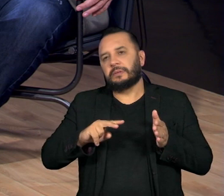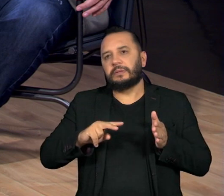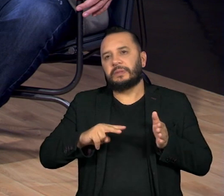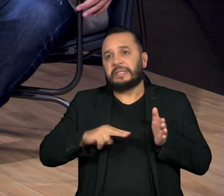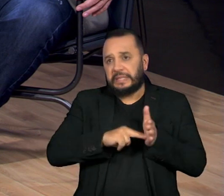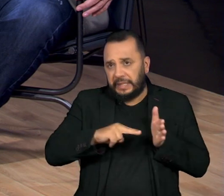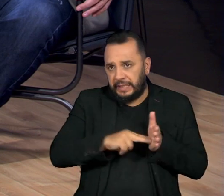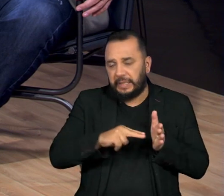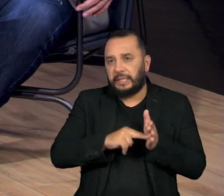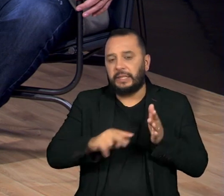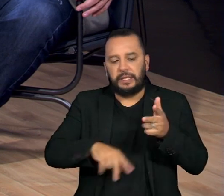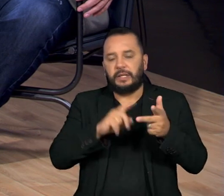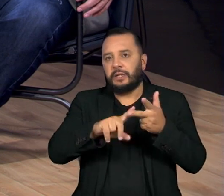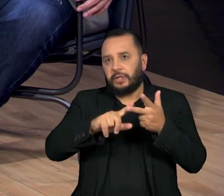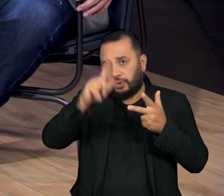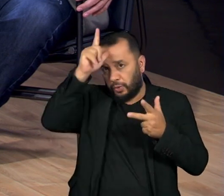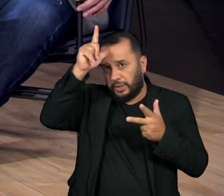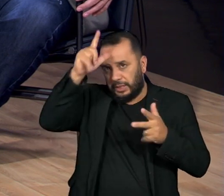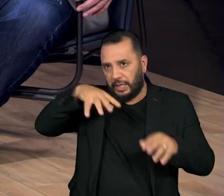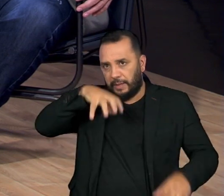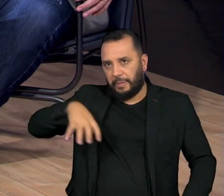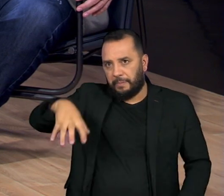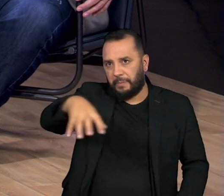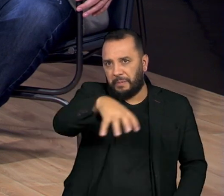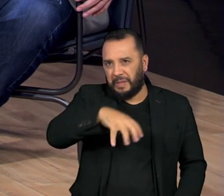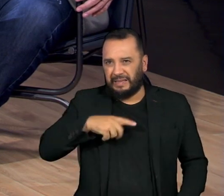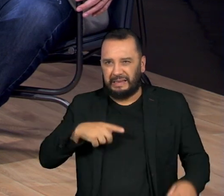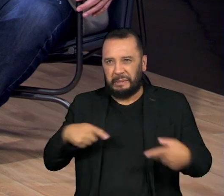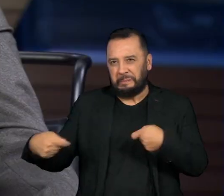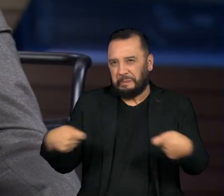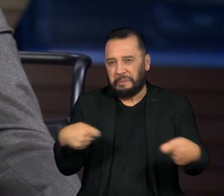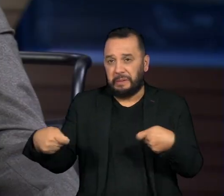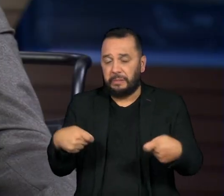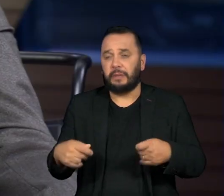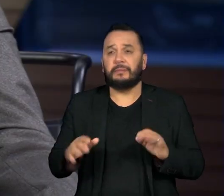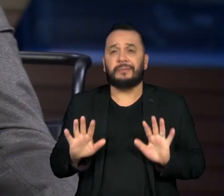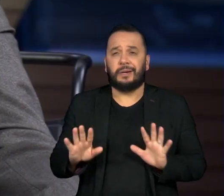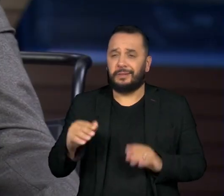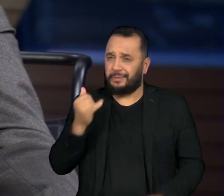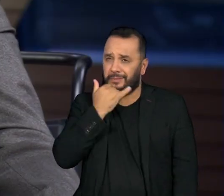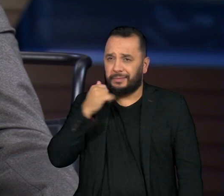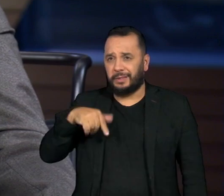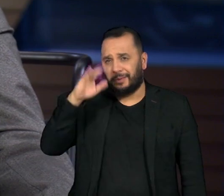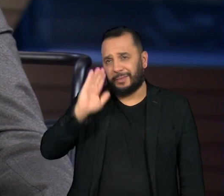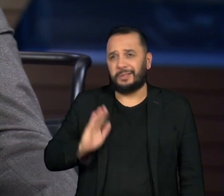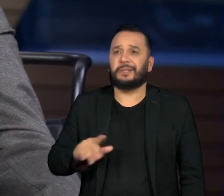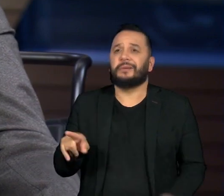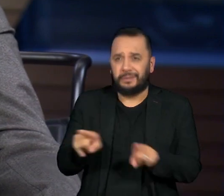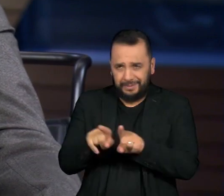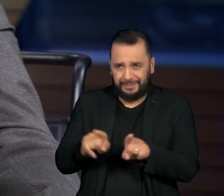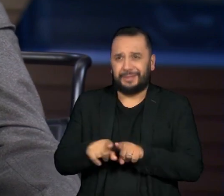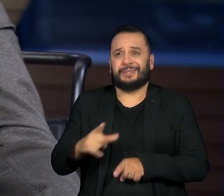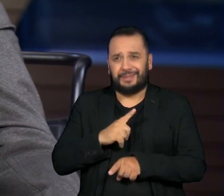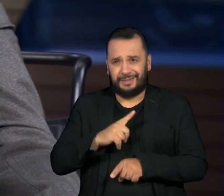longe. Nós temos uma realidade conflitiva no Brasil de disputa por fontes de água e por acesso à